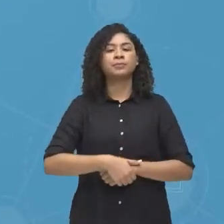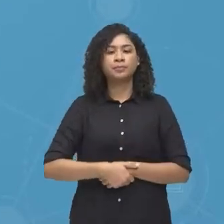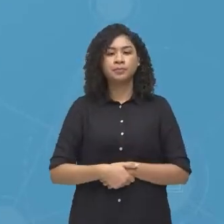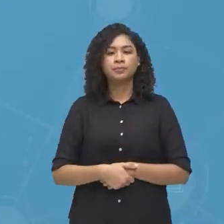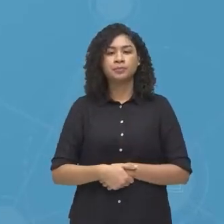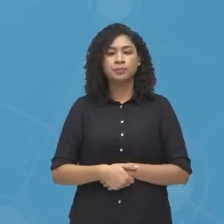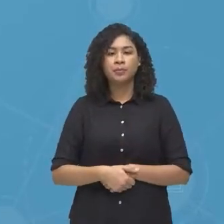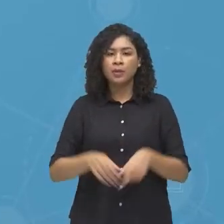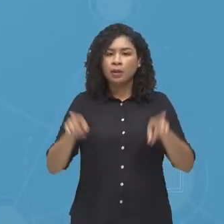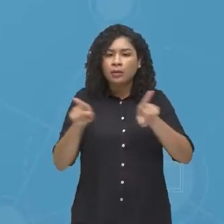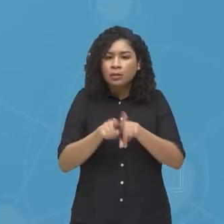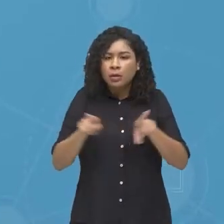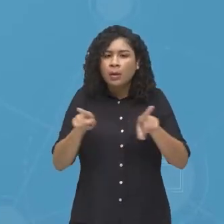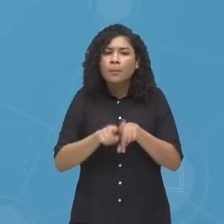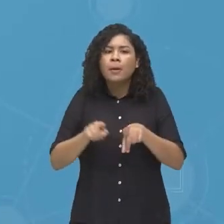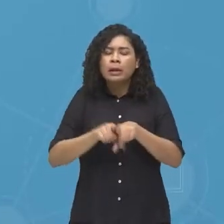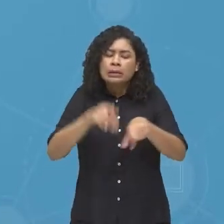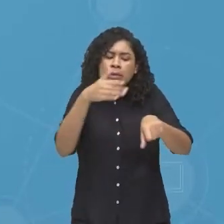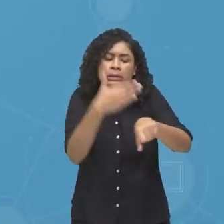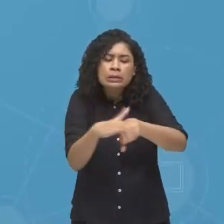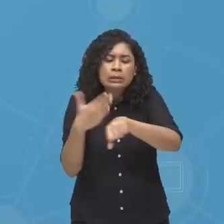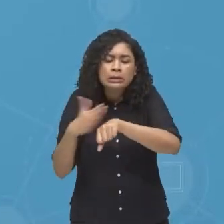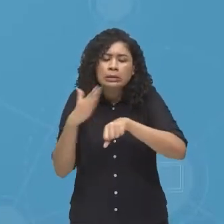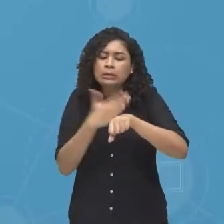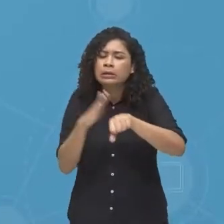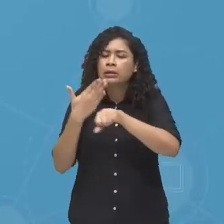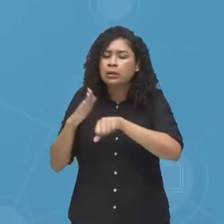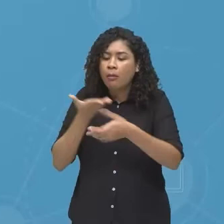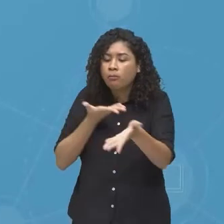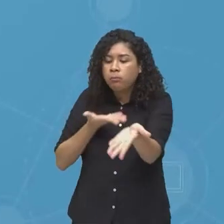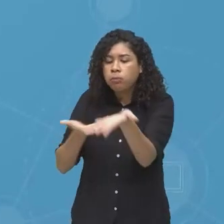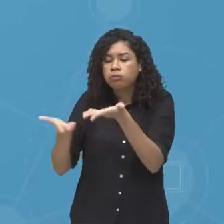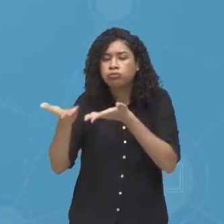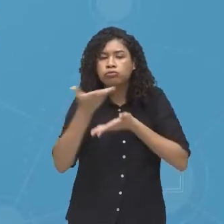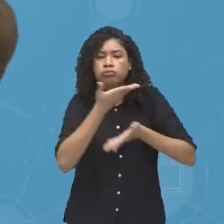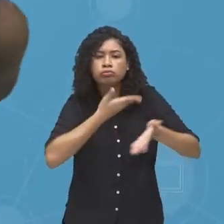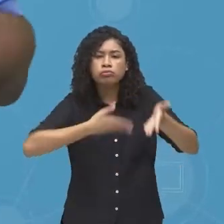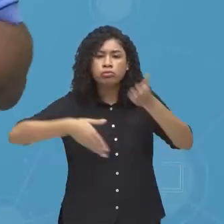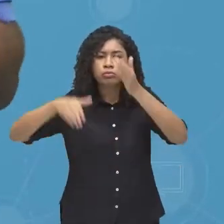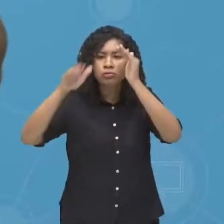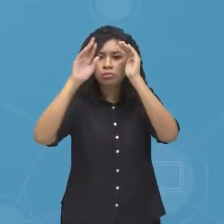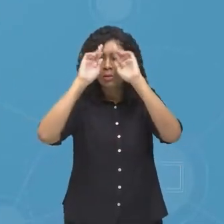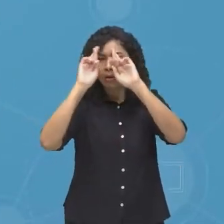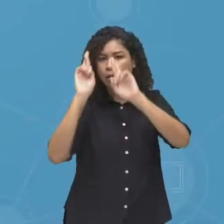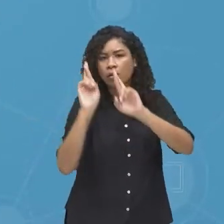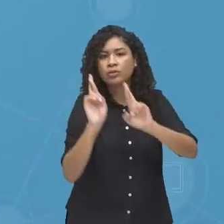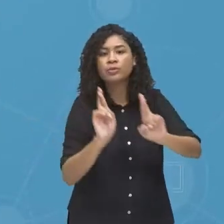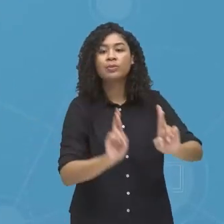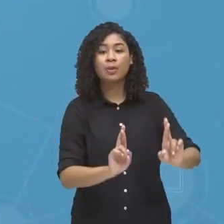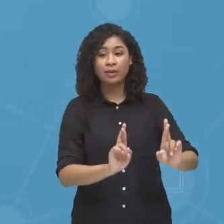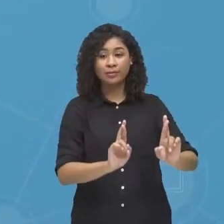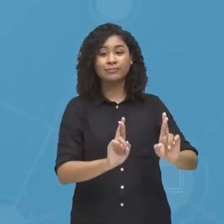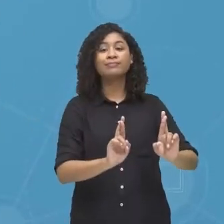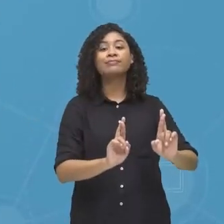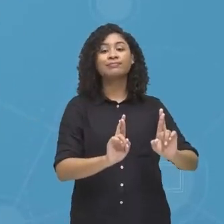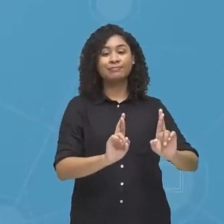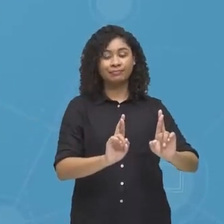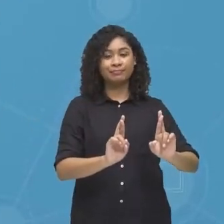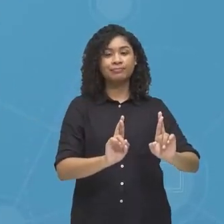a tolerância e o respeito com quem professa uma religião diferente da nossa.